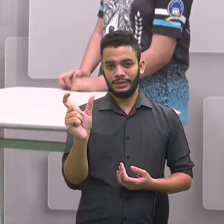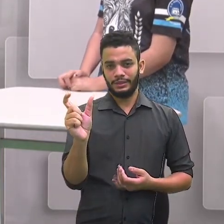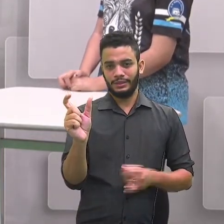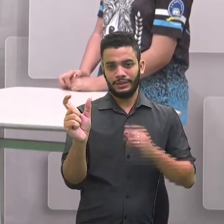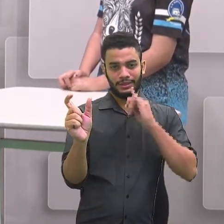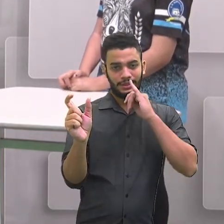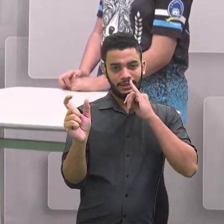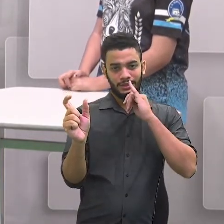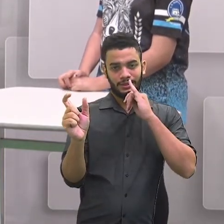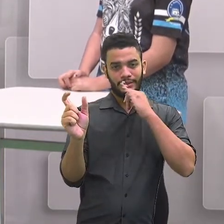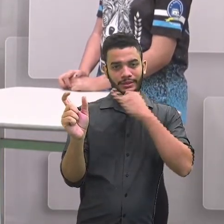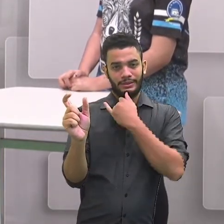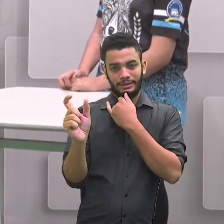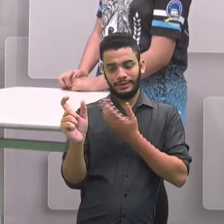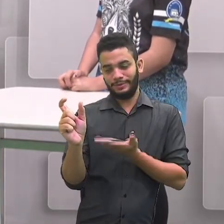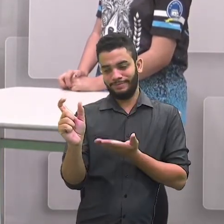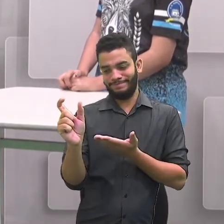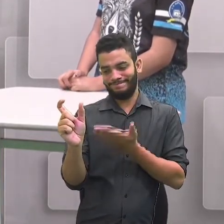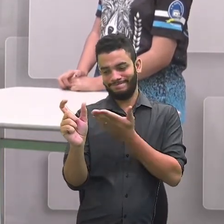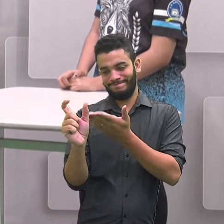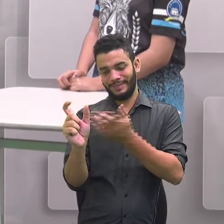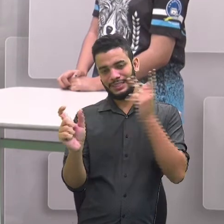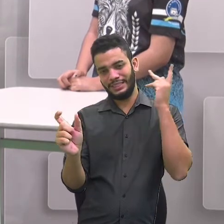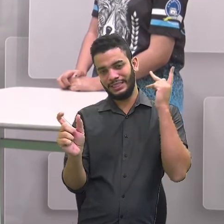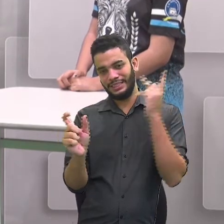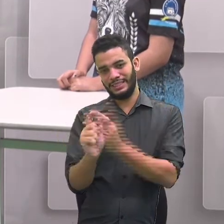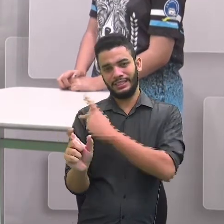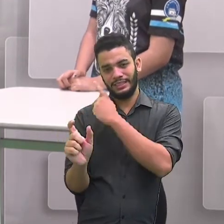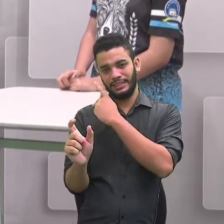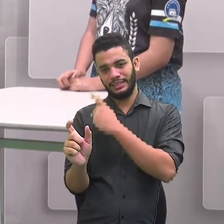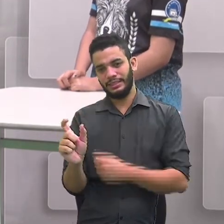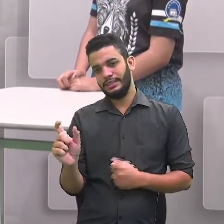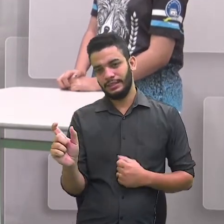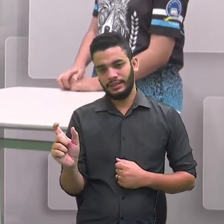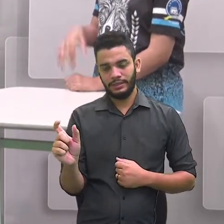Infelizmente, a Gabriela errou essa palavra.